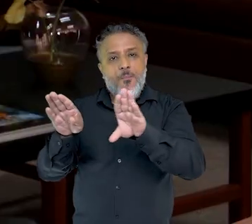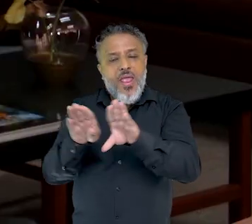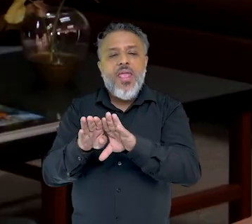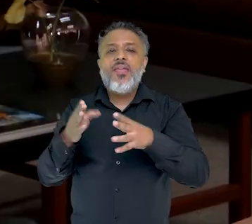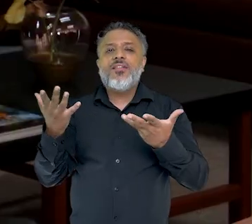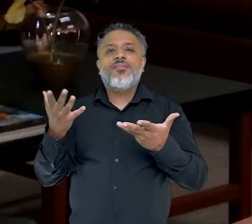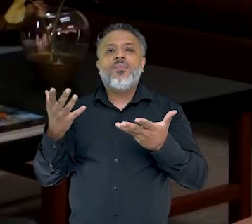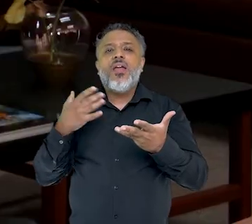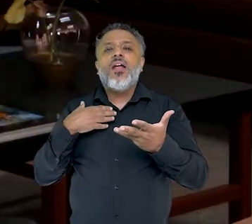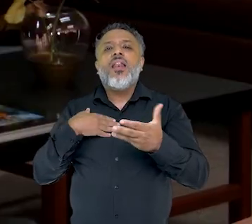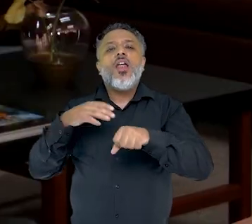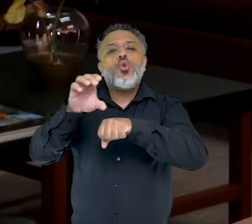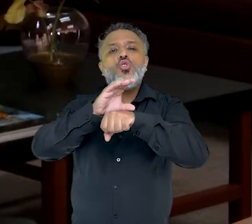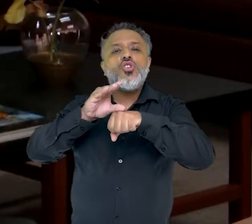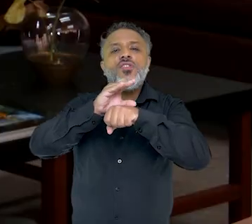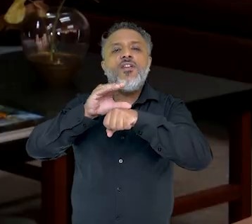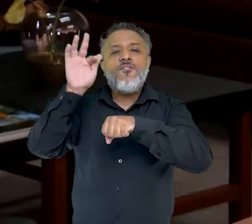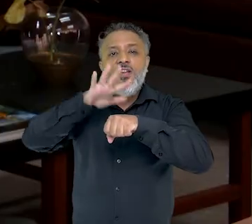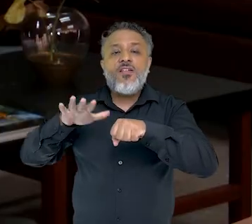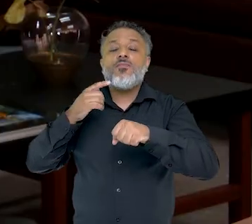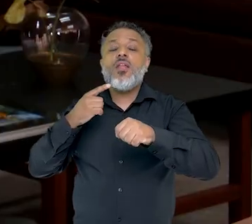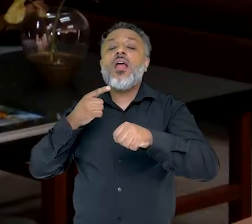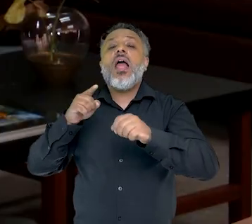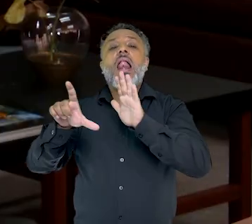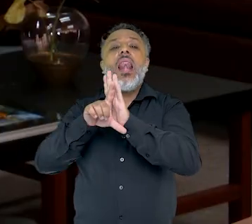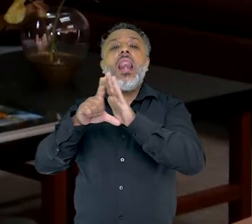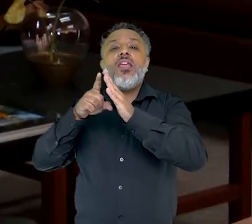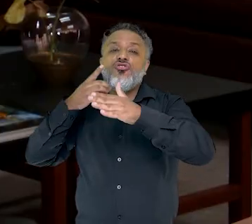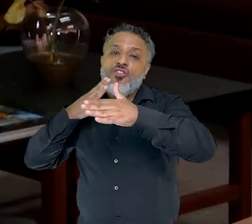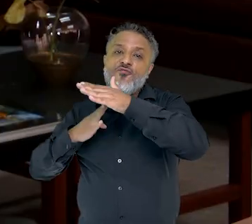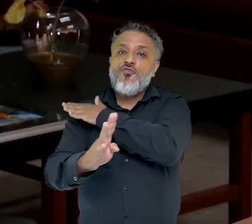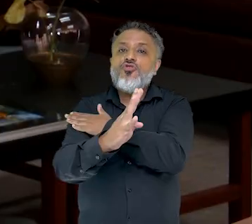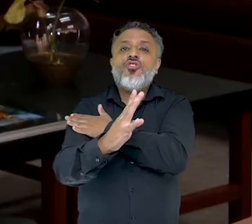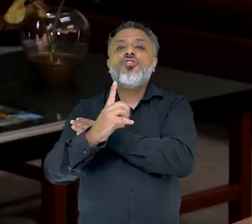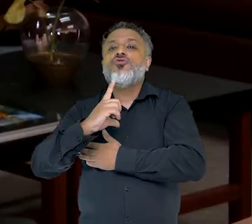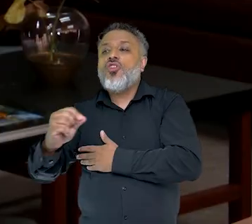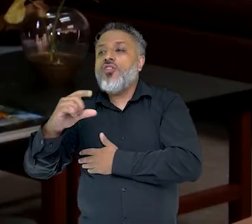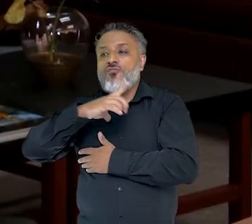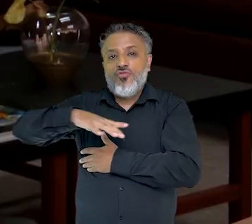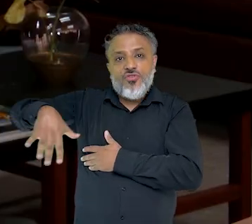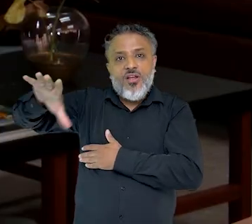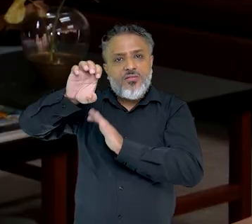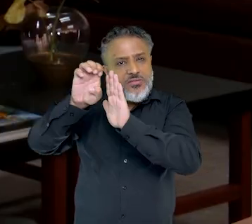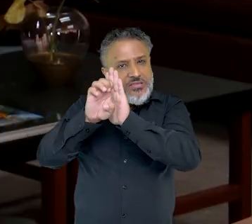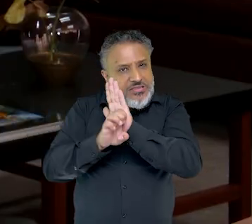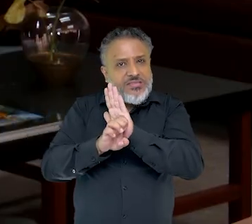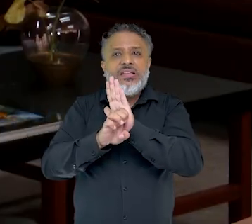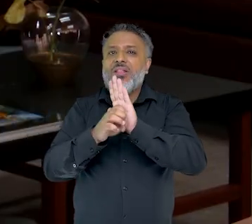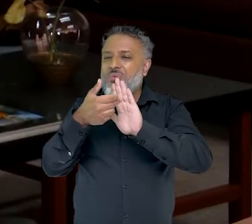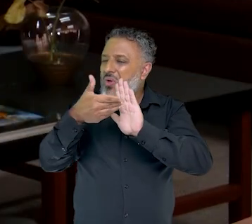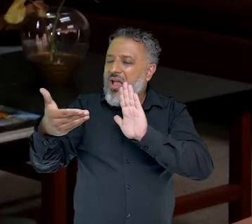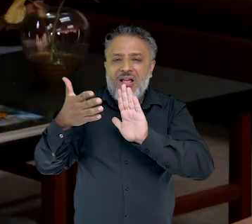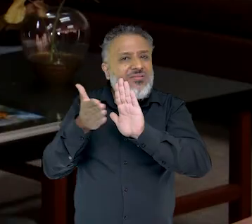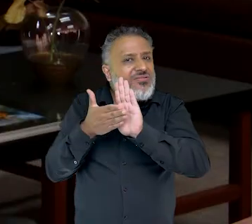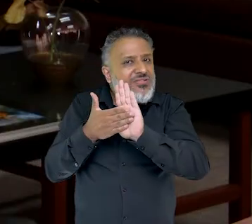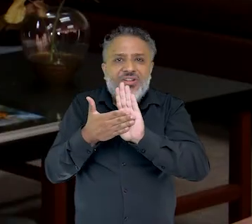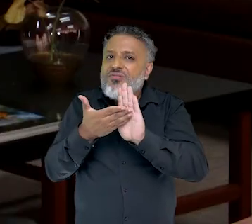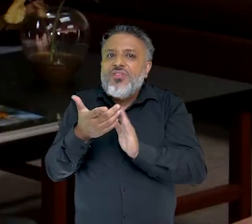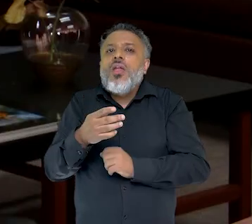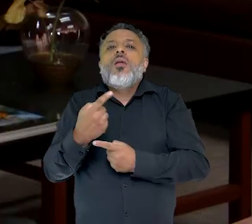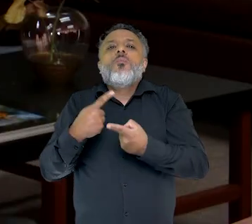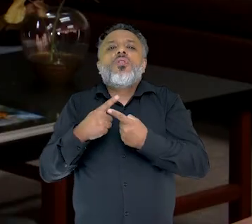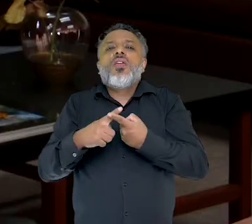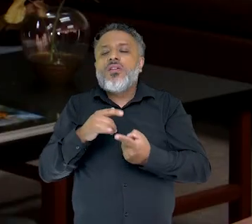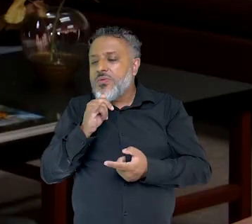pela Constituição Federal e pela Lei de Refúgio e pela Convenção da ONU sobre o Estatuto dos Refugiados. Então, não há motivo para que uma pessoa em